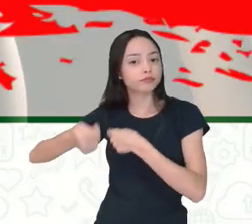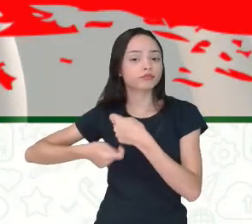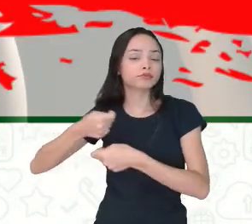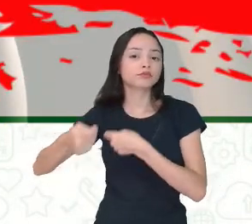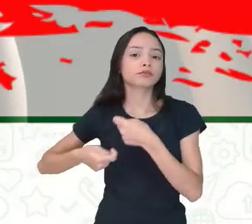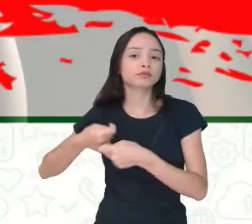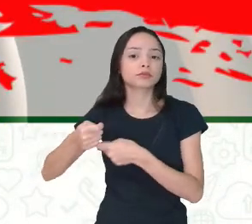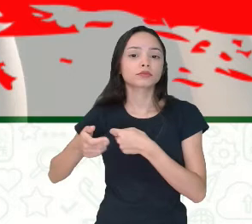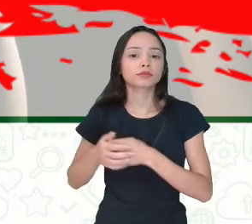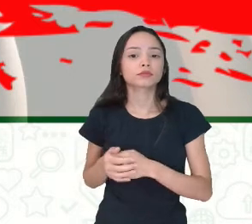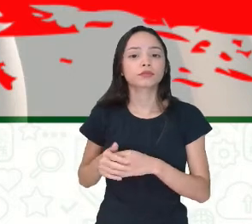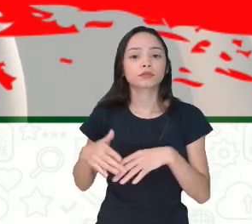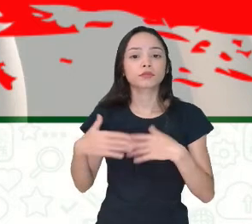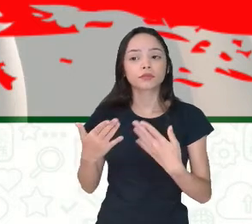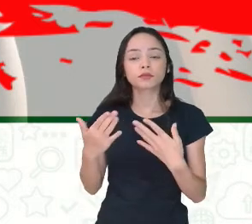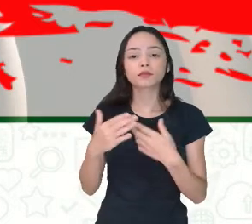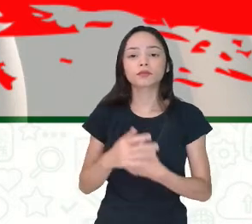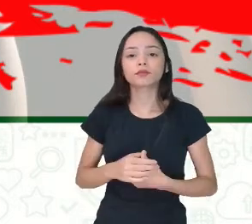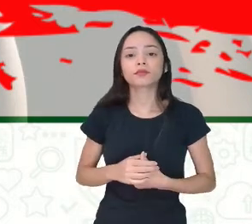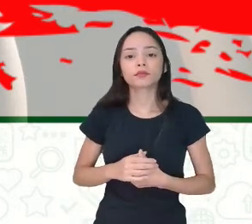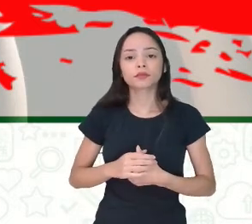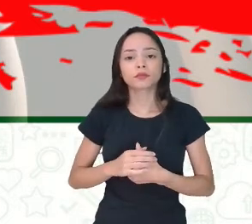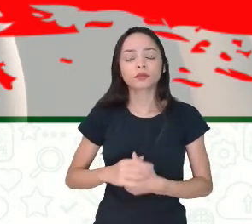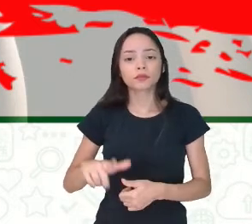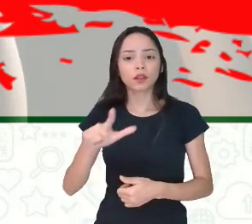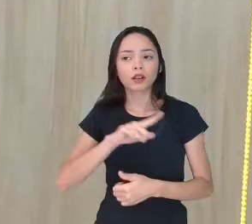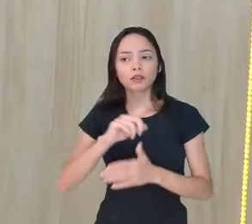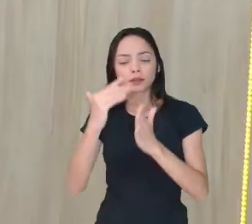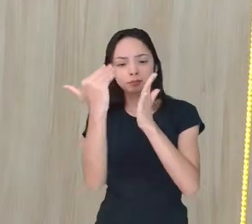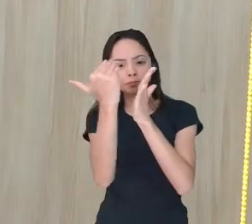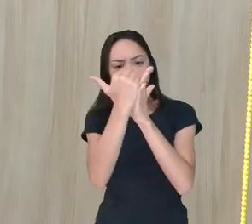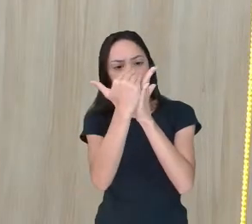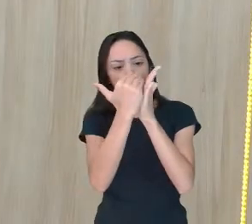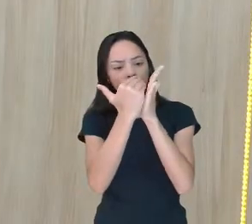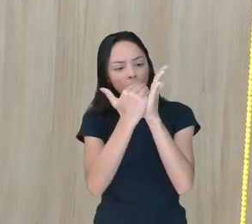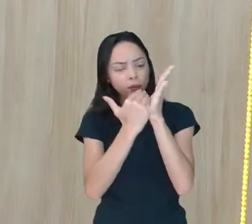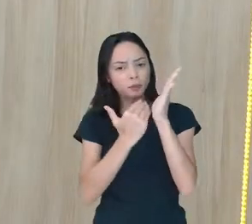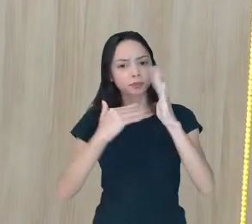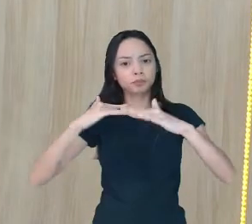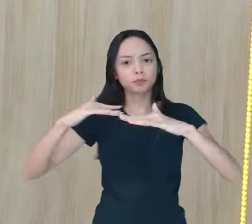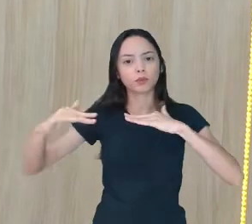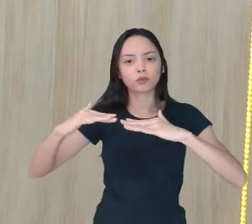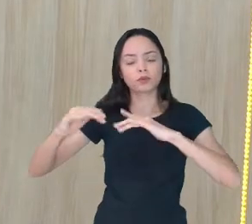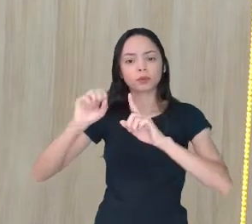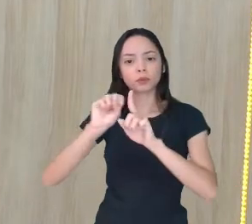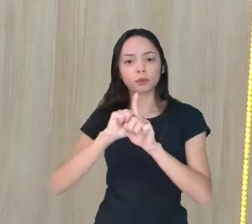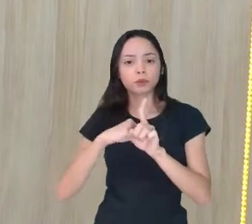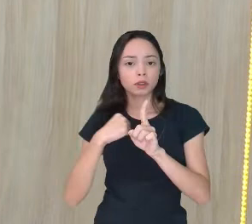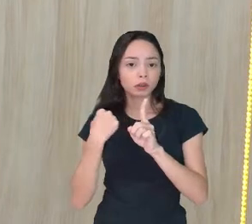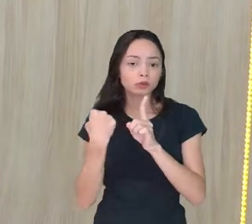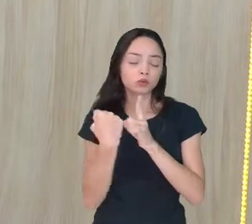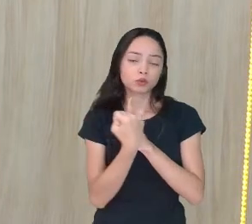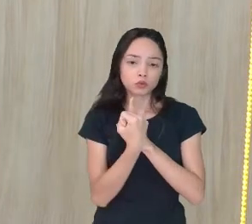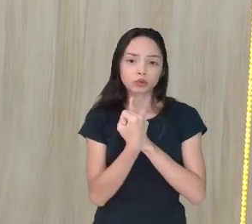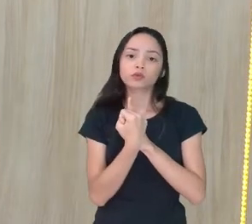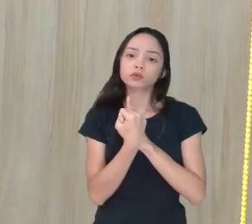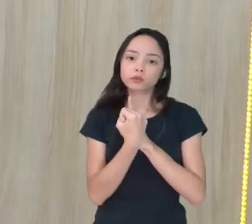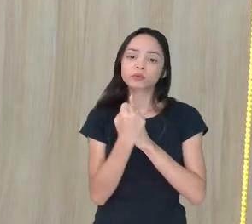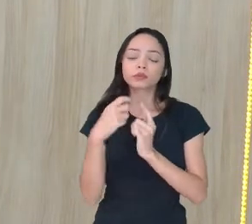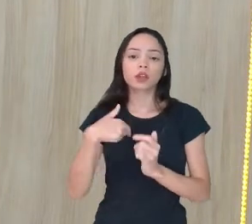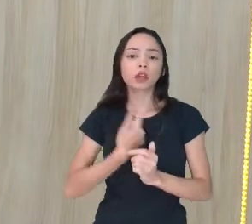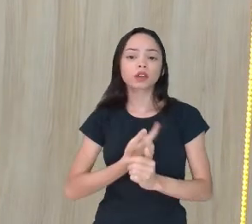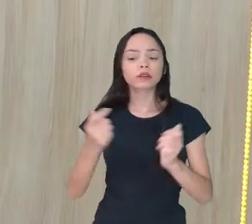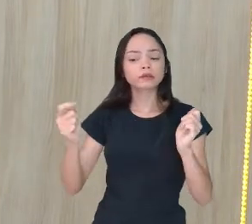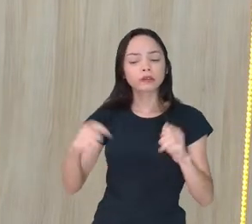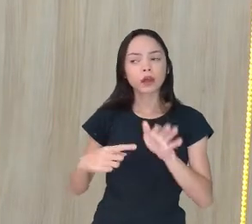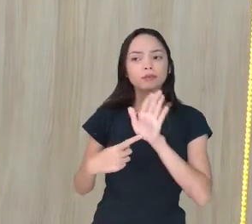nesse sentido, a gente tem aí uma lista de movimentos sociais, né, que a gente pode apresentar